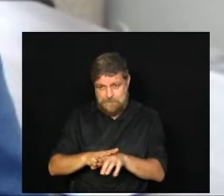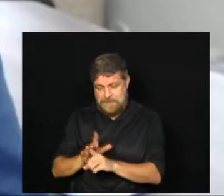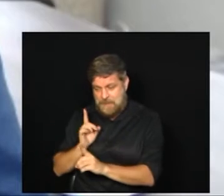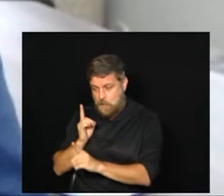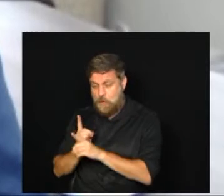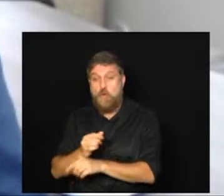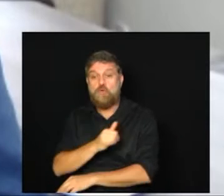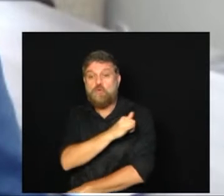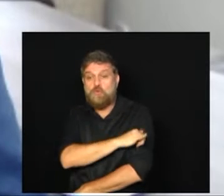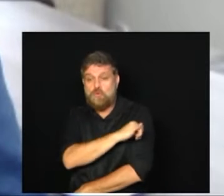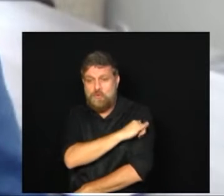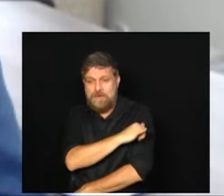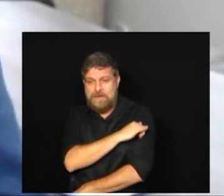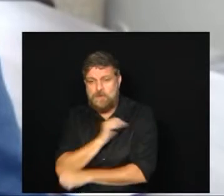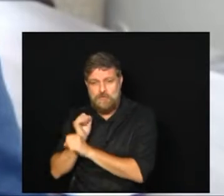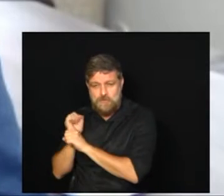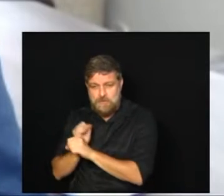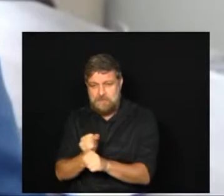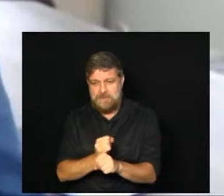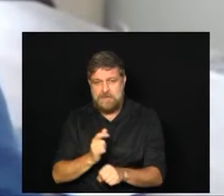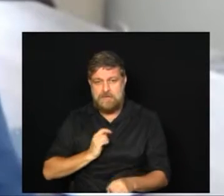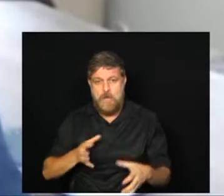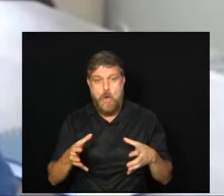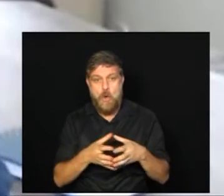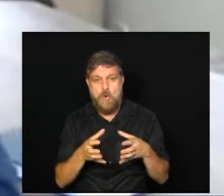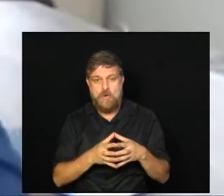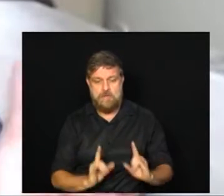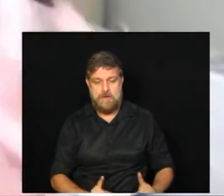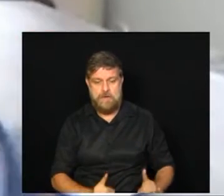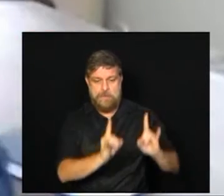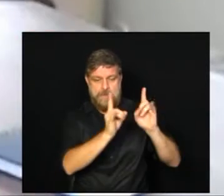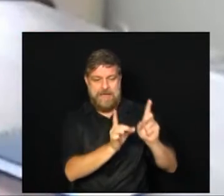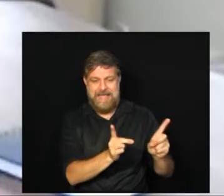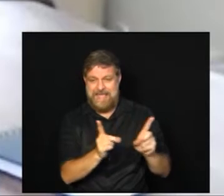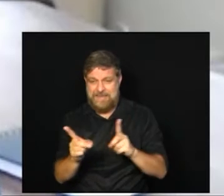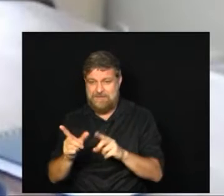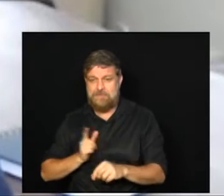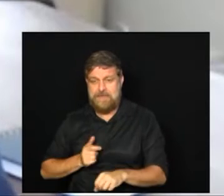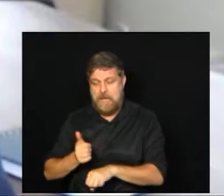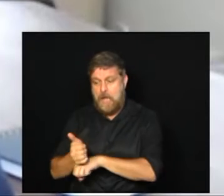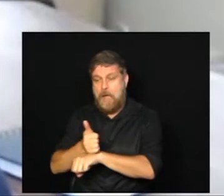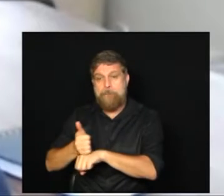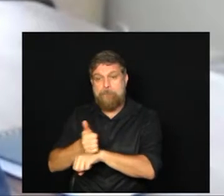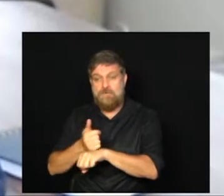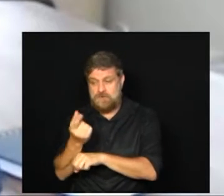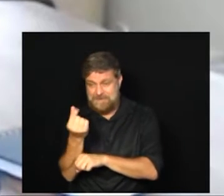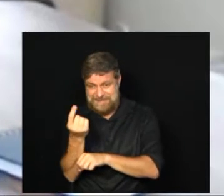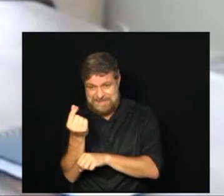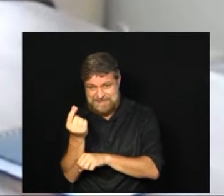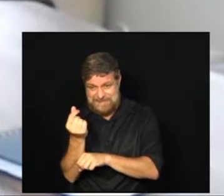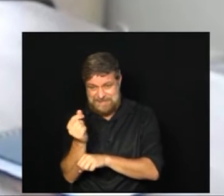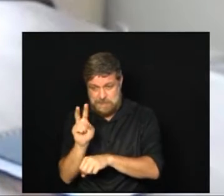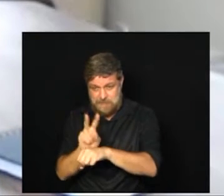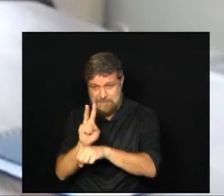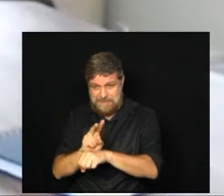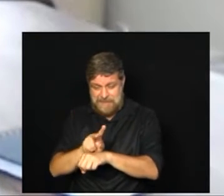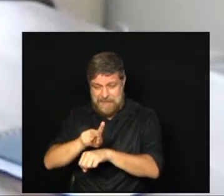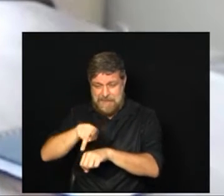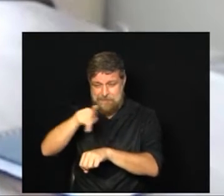Rio de Janeiro, realizado pela Comissão de Valores Mobiliários, pela CVM, que traz educadores financeiros do mundo inteiro. E esse tema é sempre